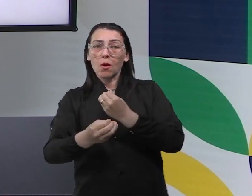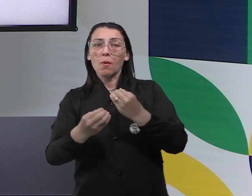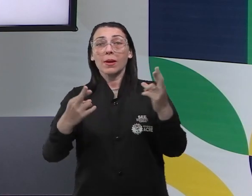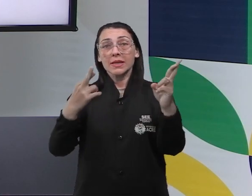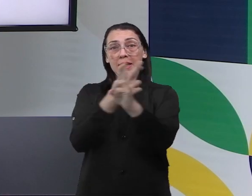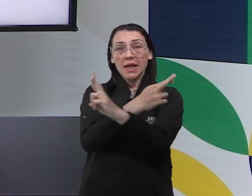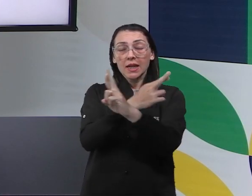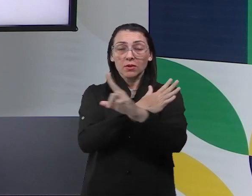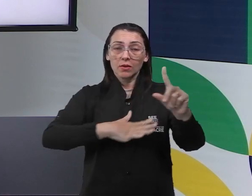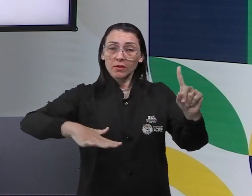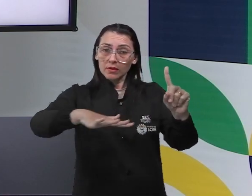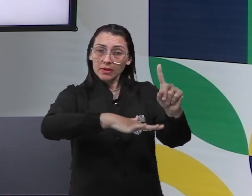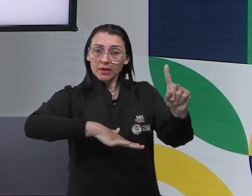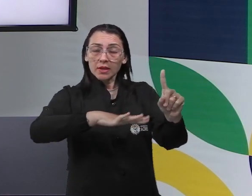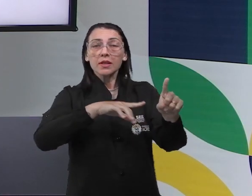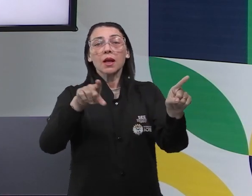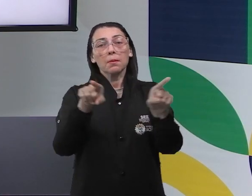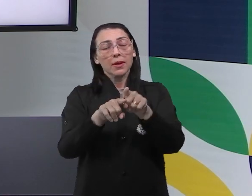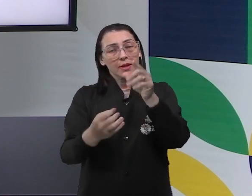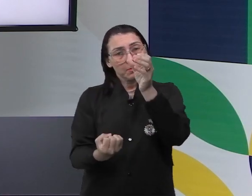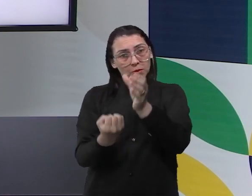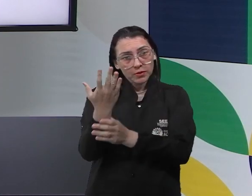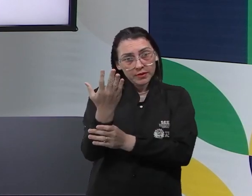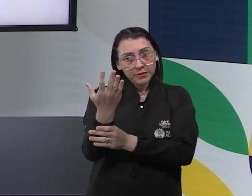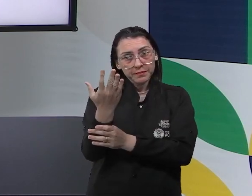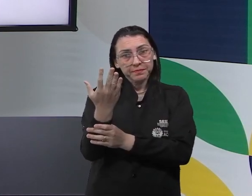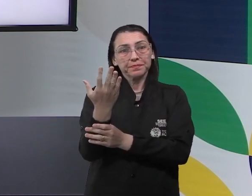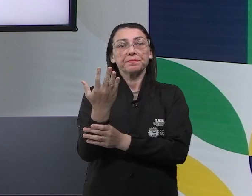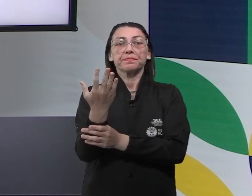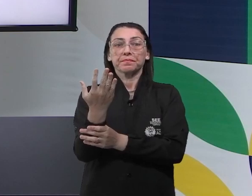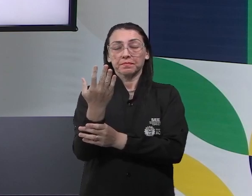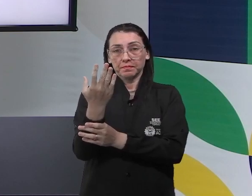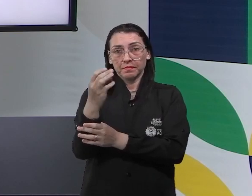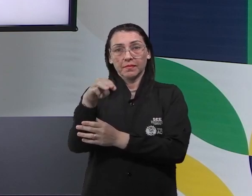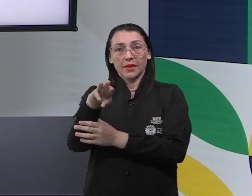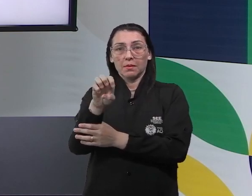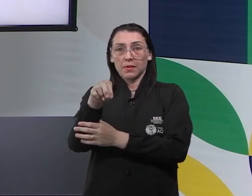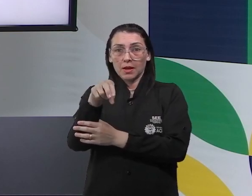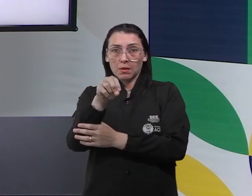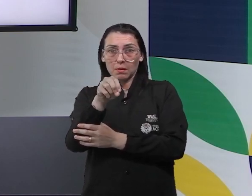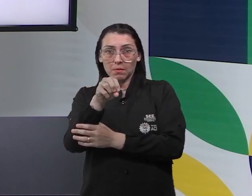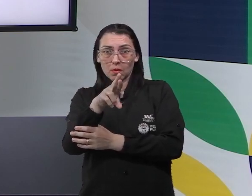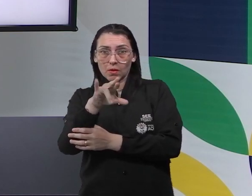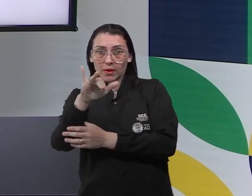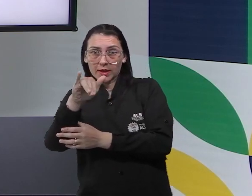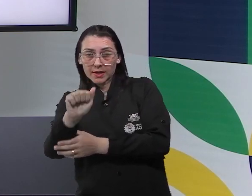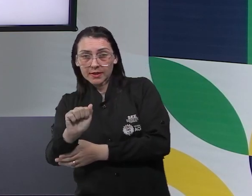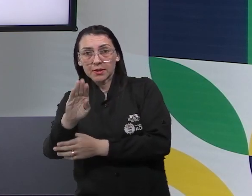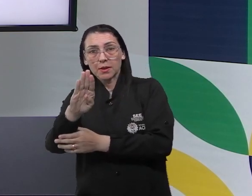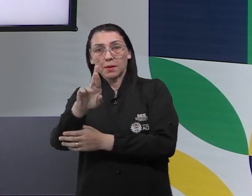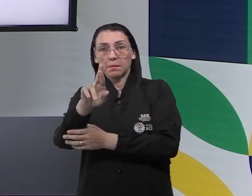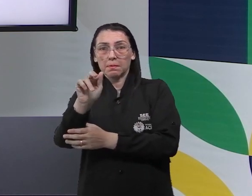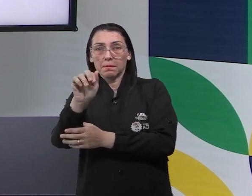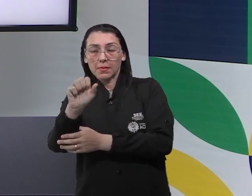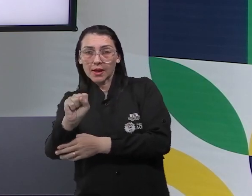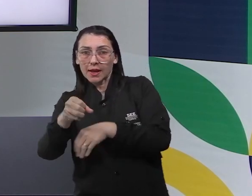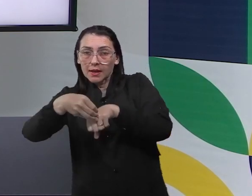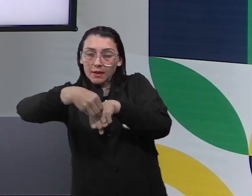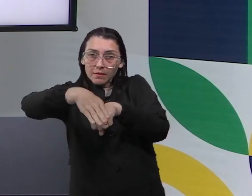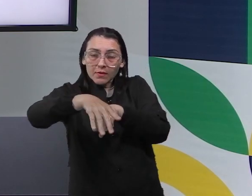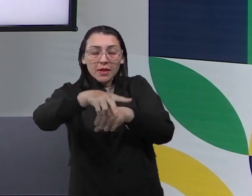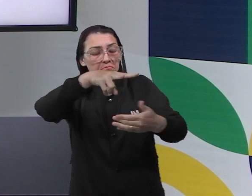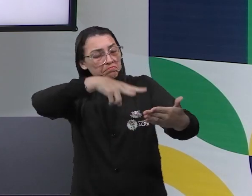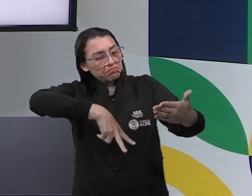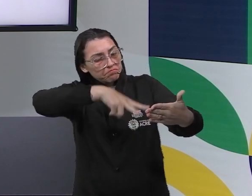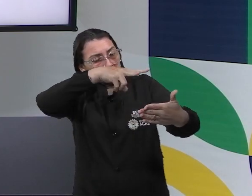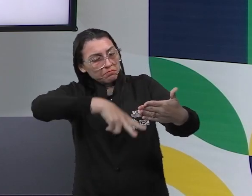relações sociais ali nessa produção, tá? E sobre Memórias Póstumas de Brás Cubas, eu sugiro que você dê uma olhada,